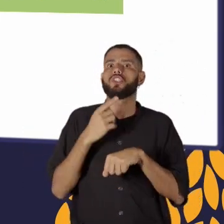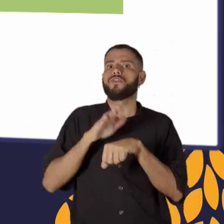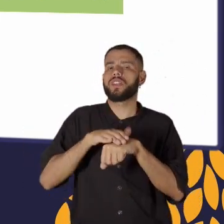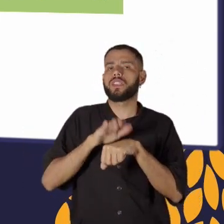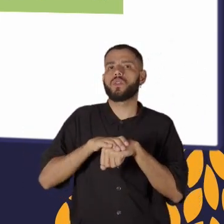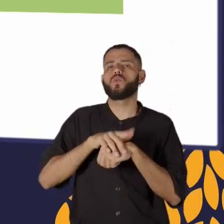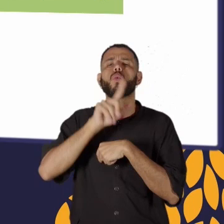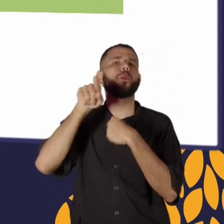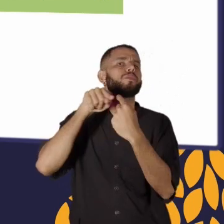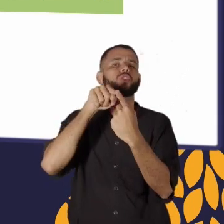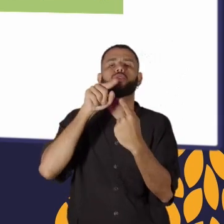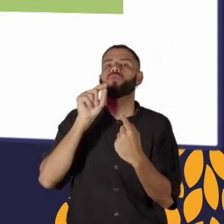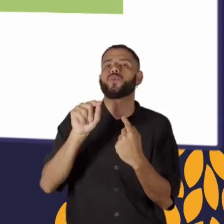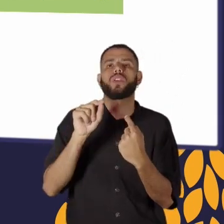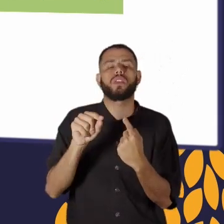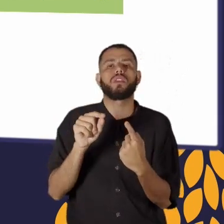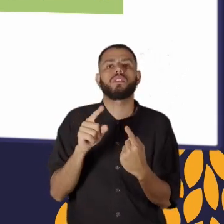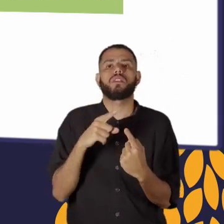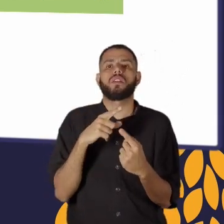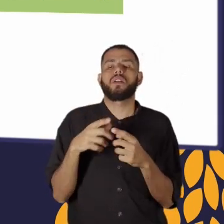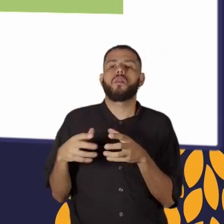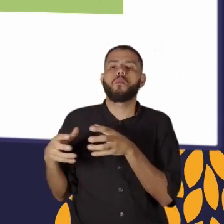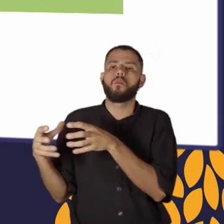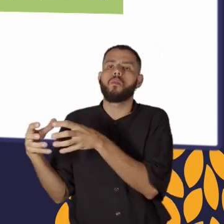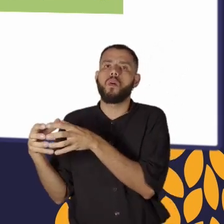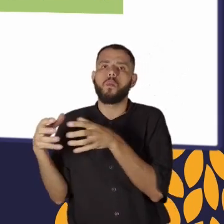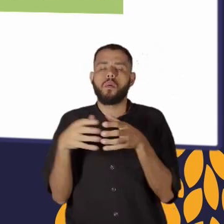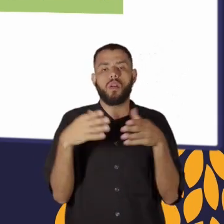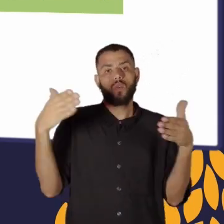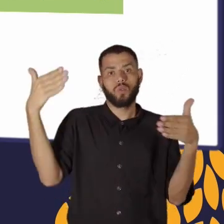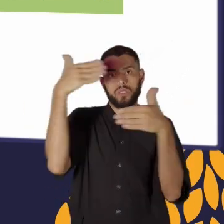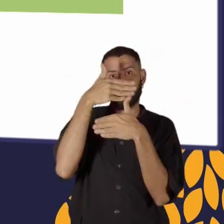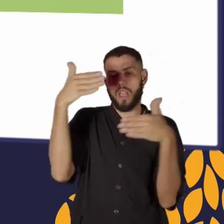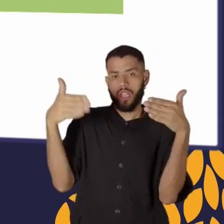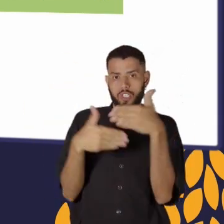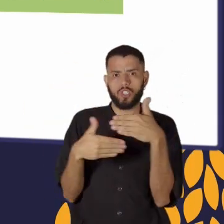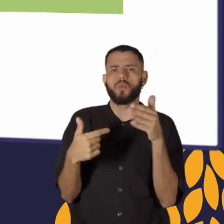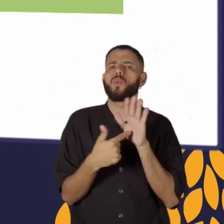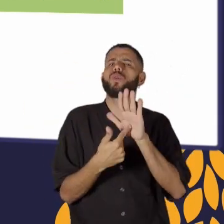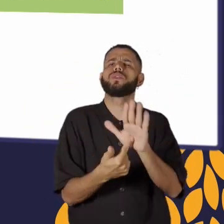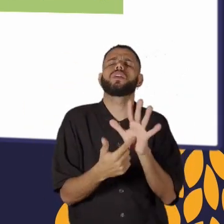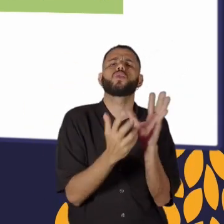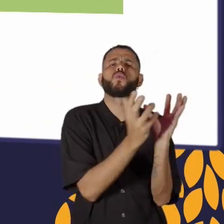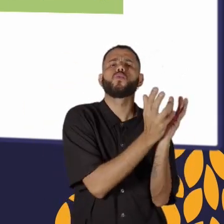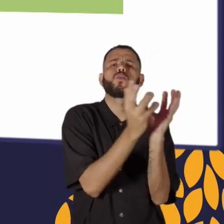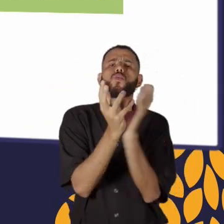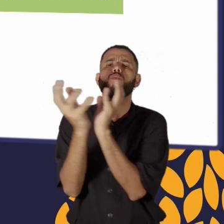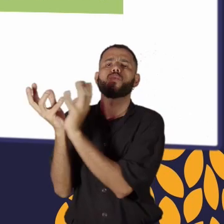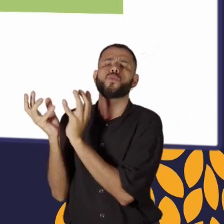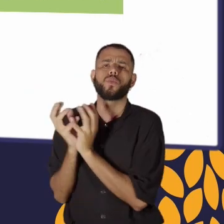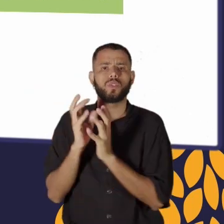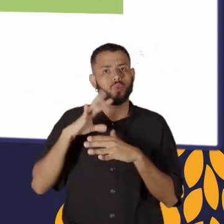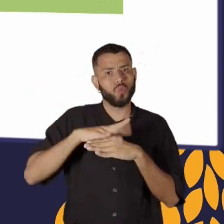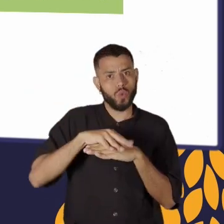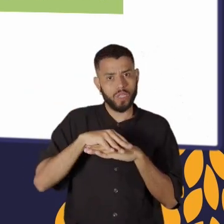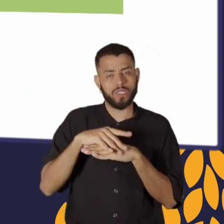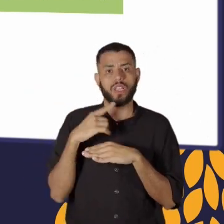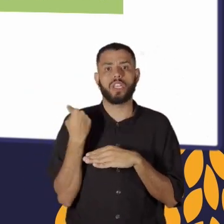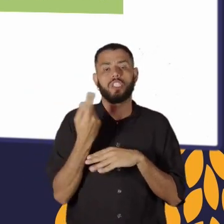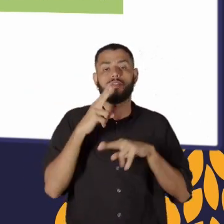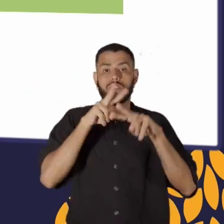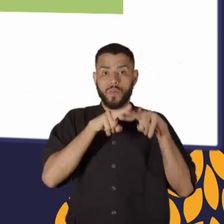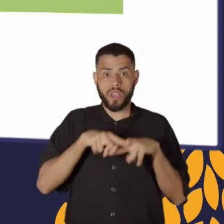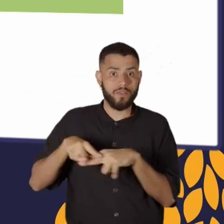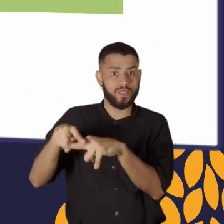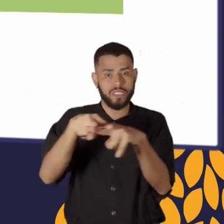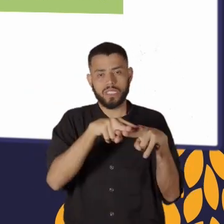de agrupar aquele slide que eu mostrei de todos os grupos de doenças. A gente quer fazer uma revisão sistemática com